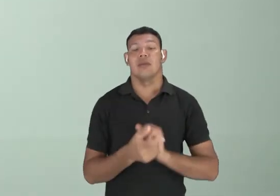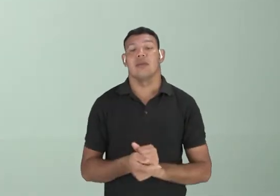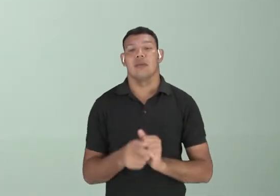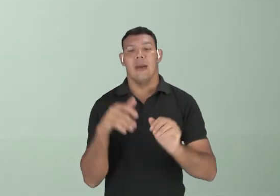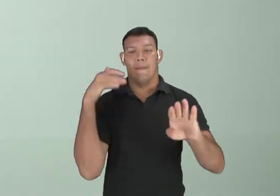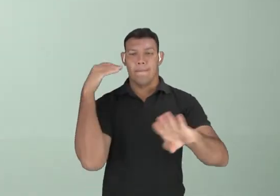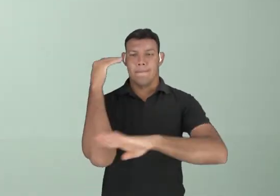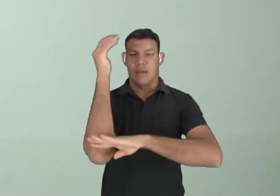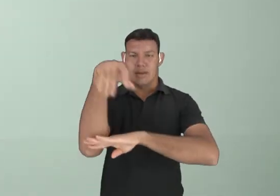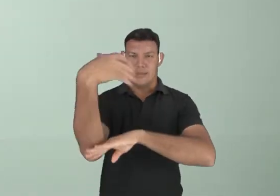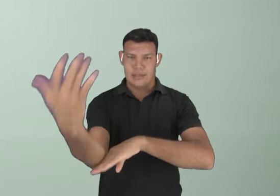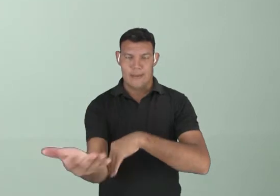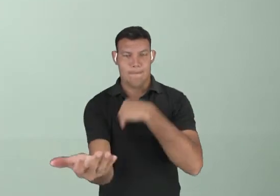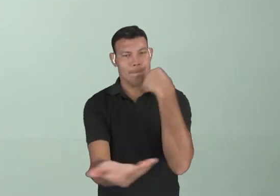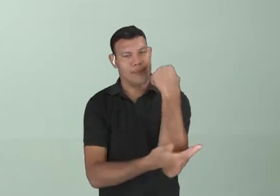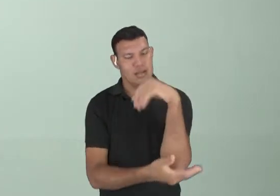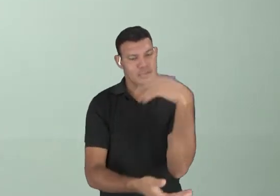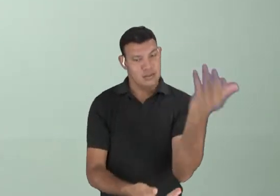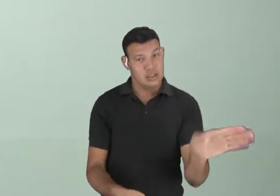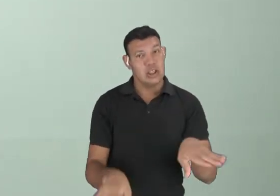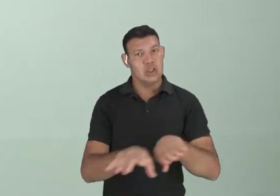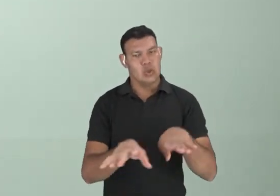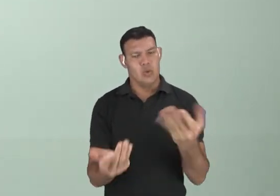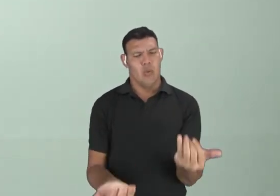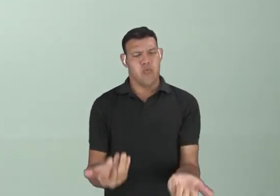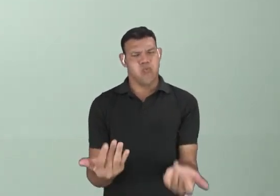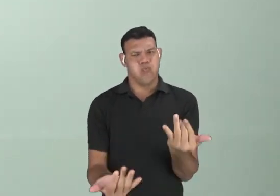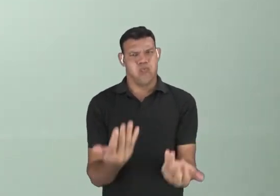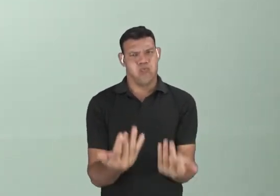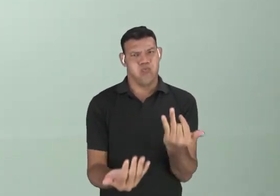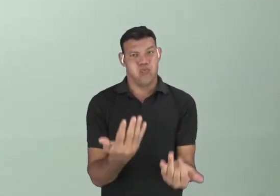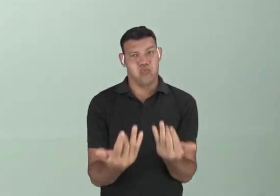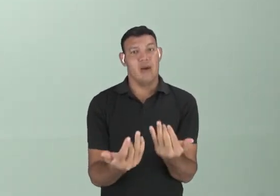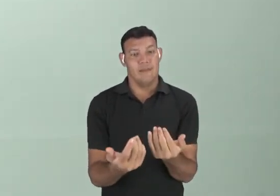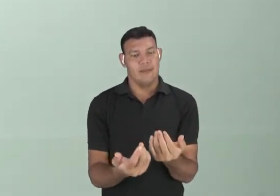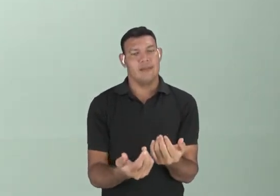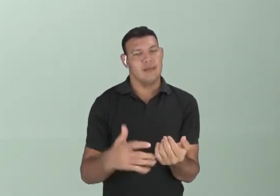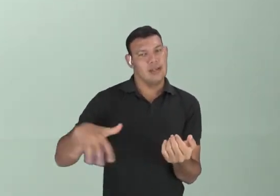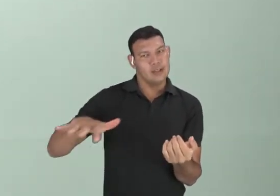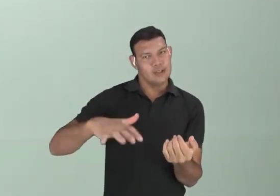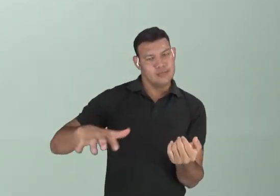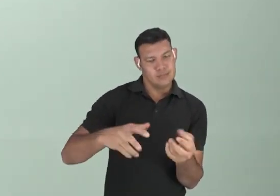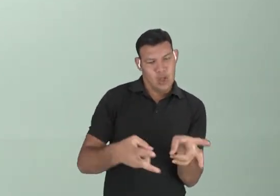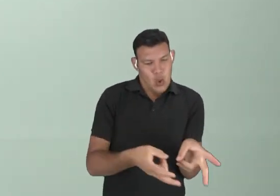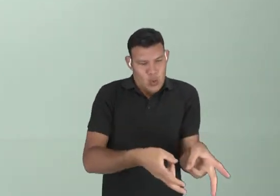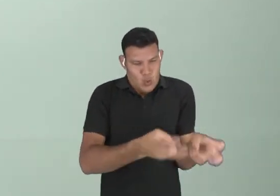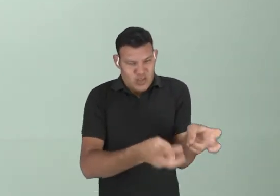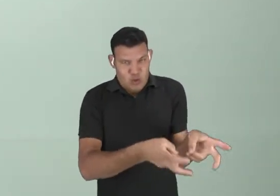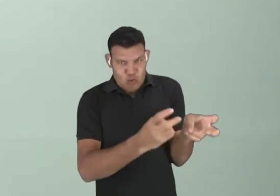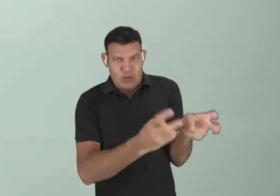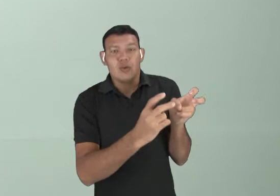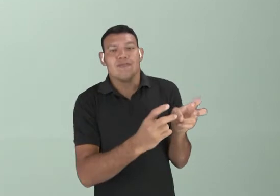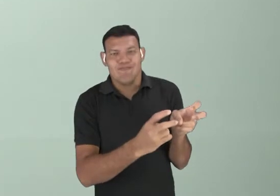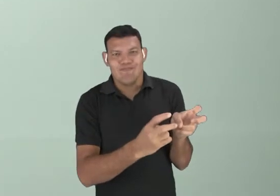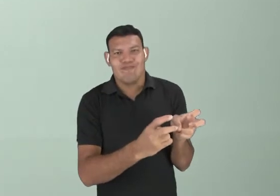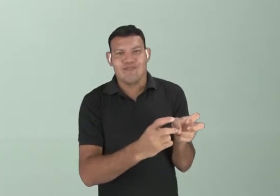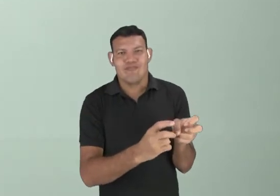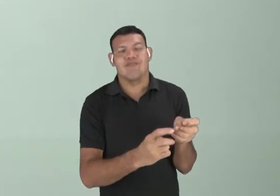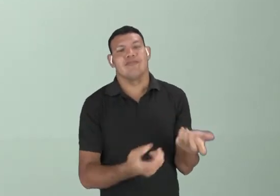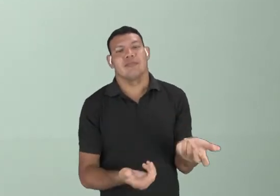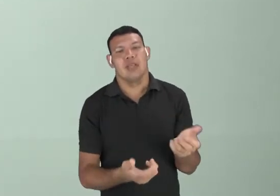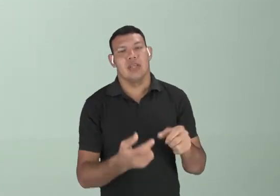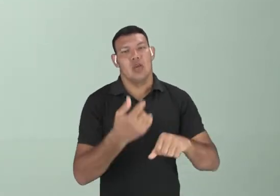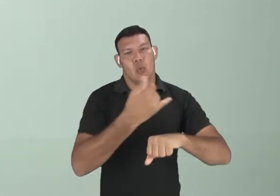os desmatamentos e queimadas, e áreas para exploração de minérios de grande porte, ou seja,